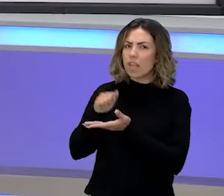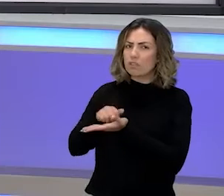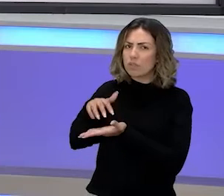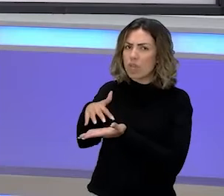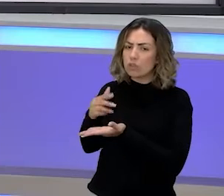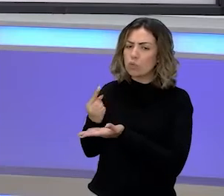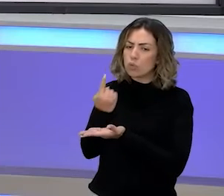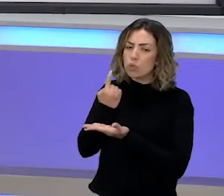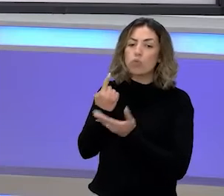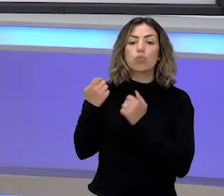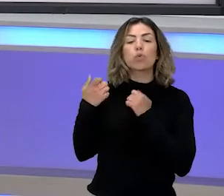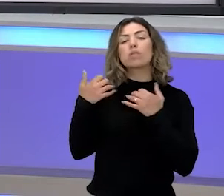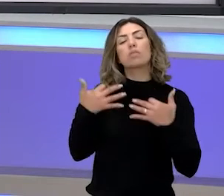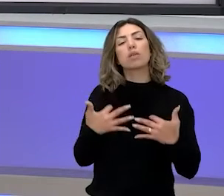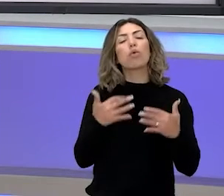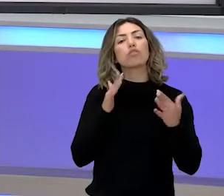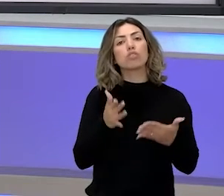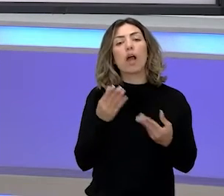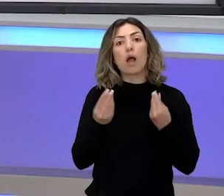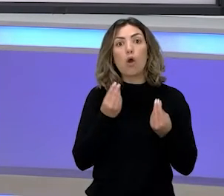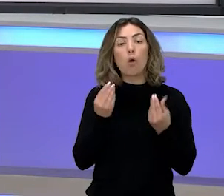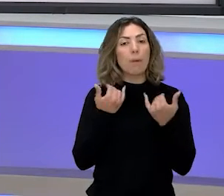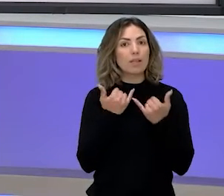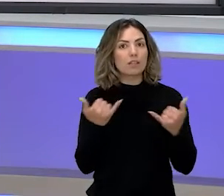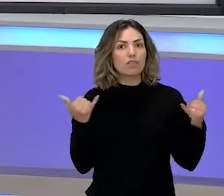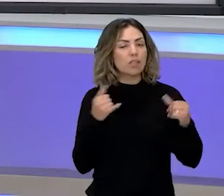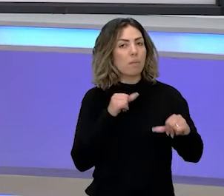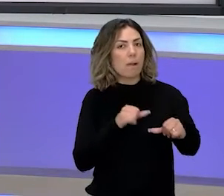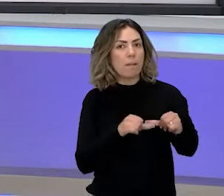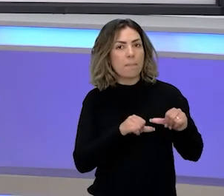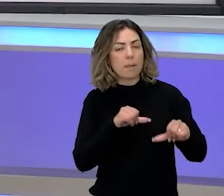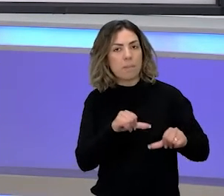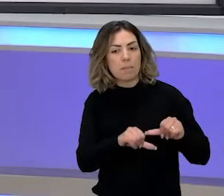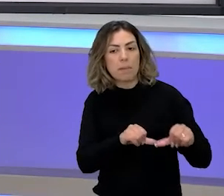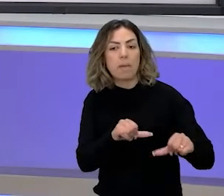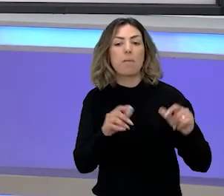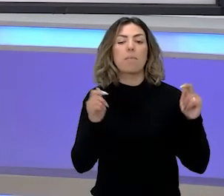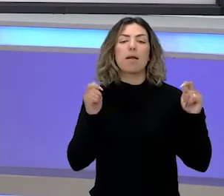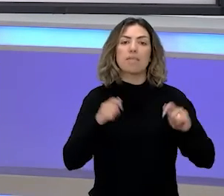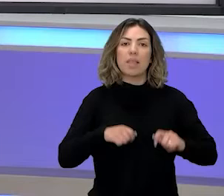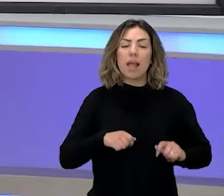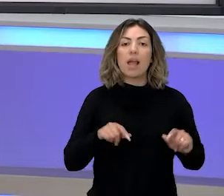pouquinho sobre os processos de transformação de energia, conhecemos algumas